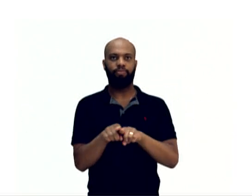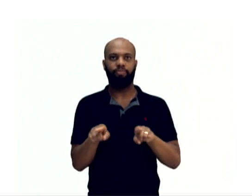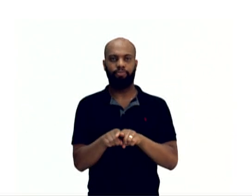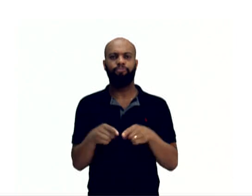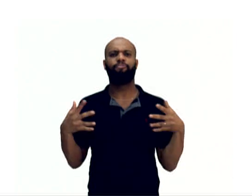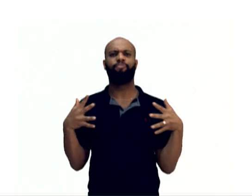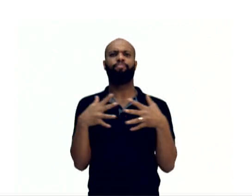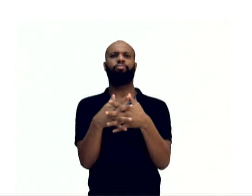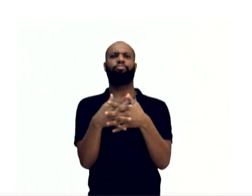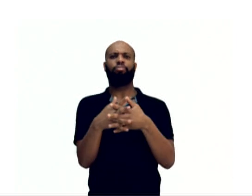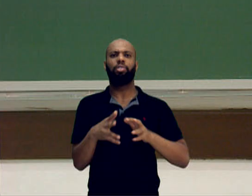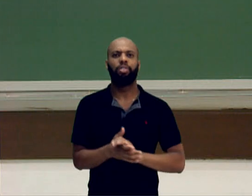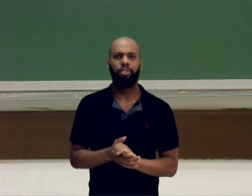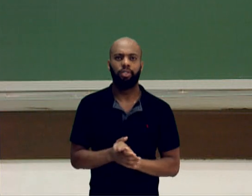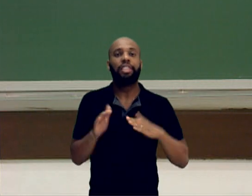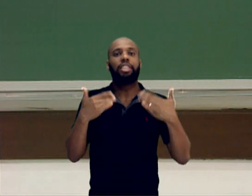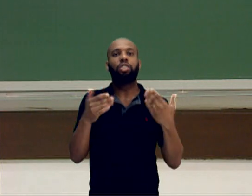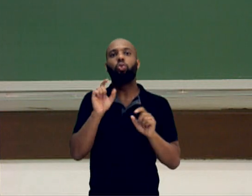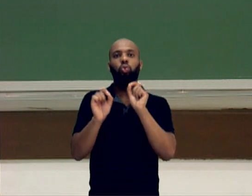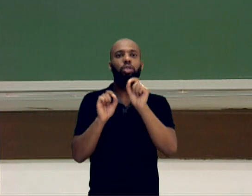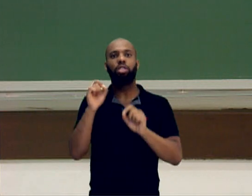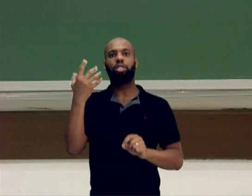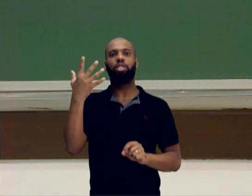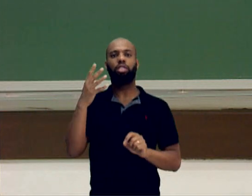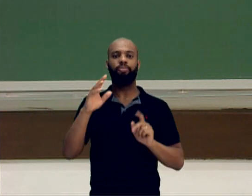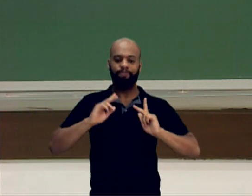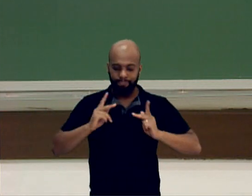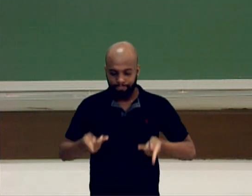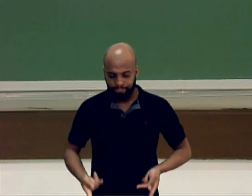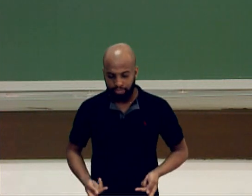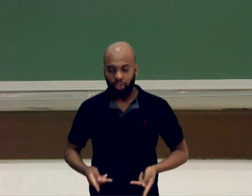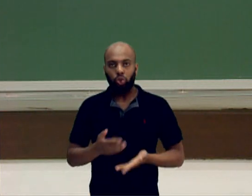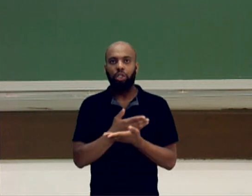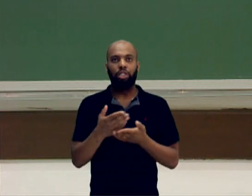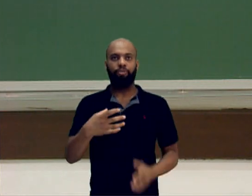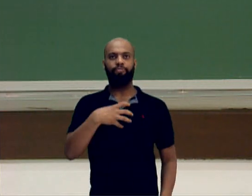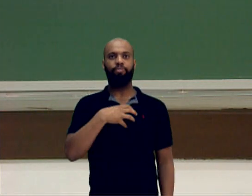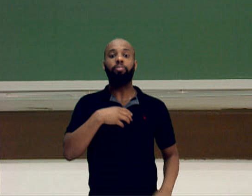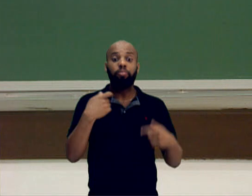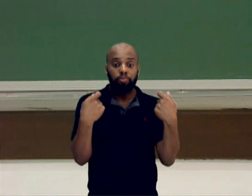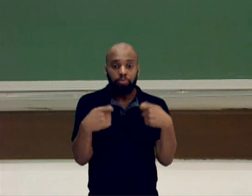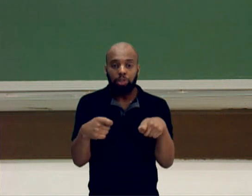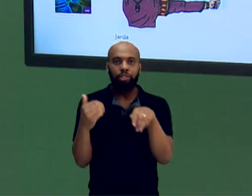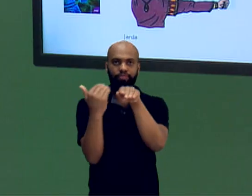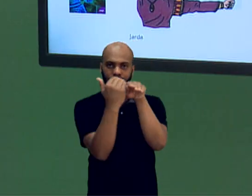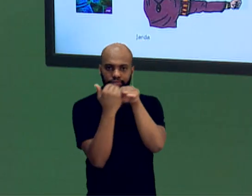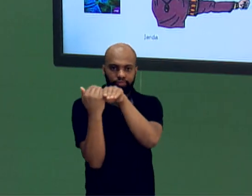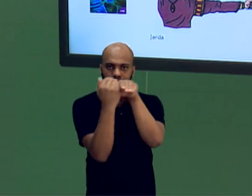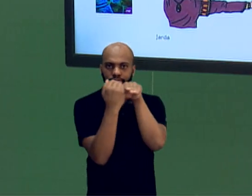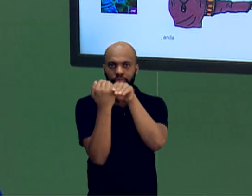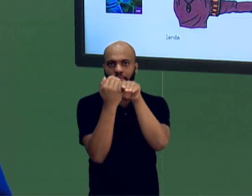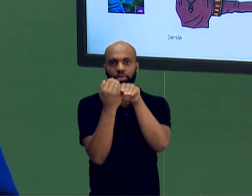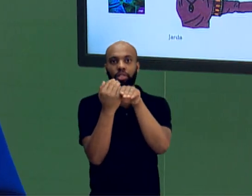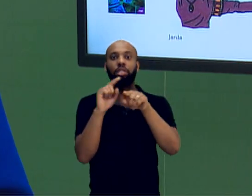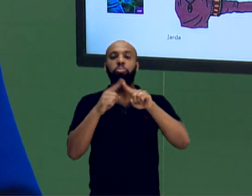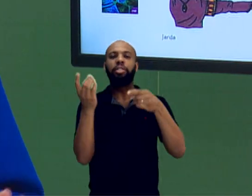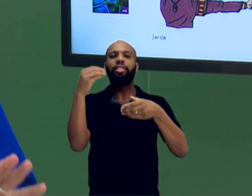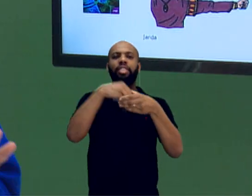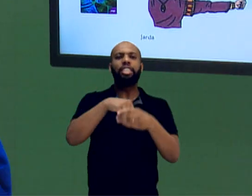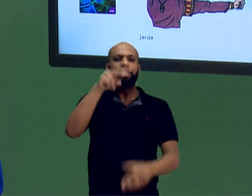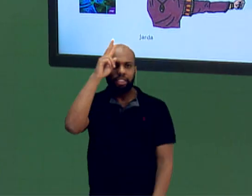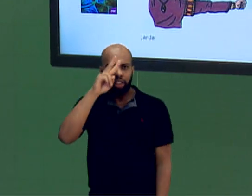Por isso começou a existir na humanidade a necessidade de um padrão. O que é esse